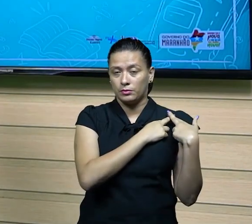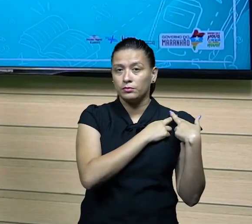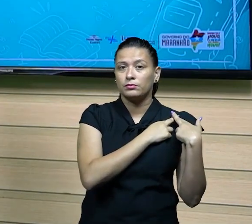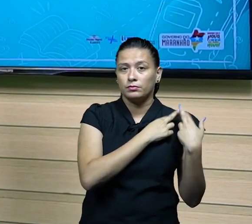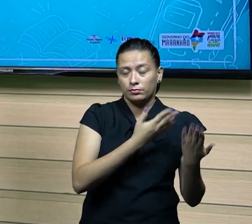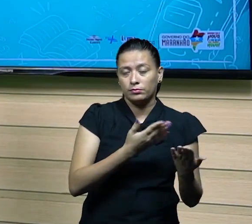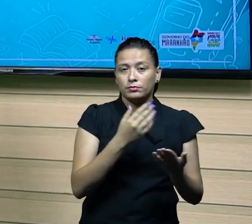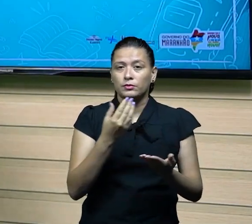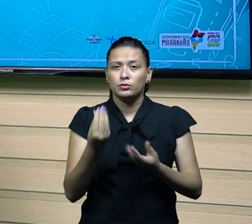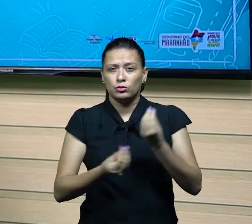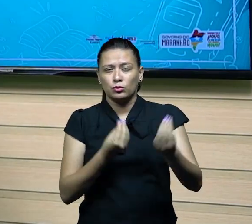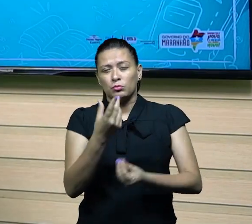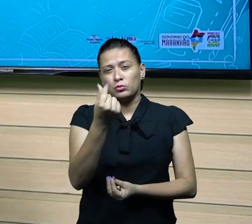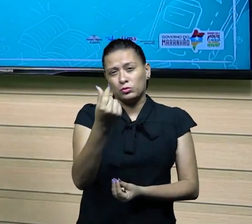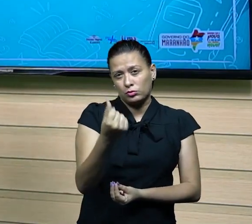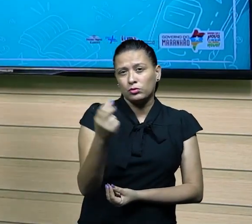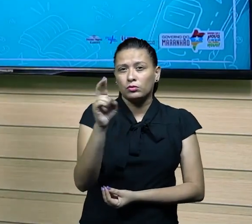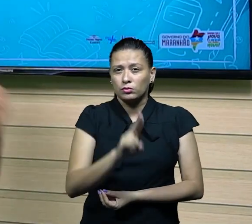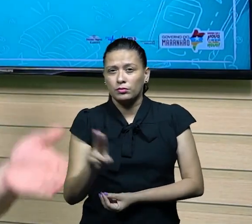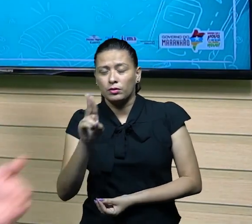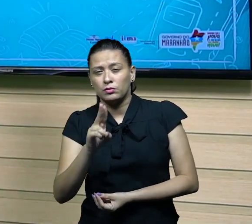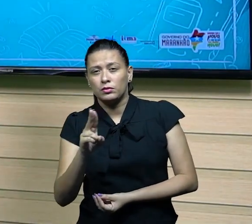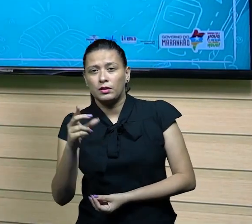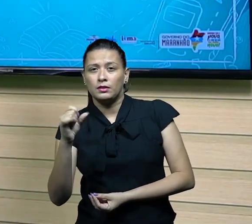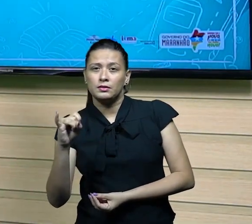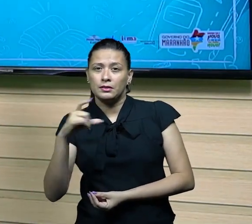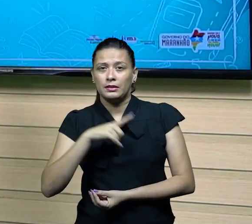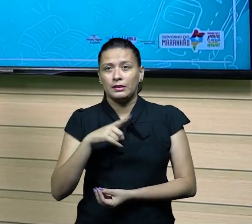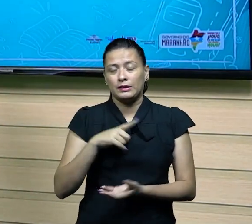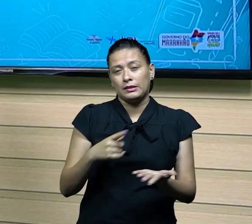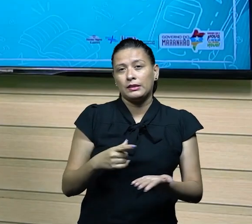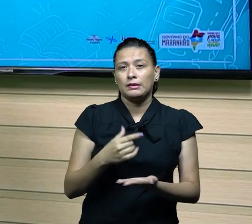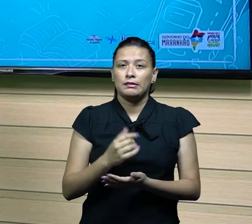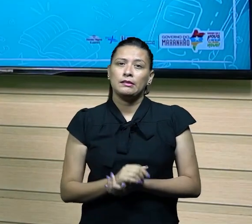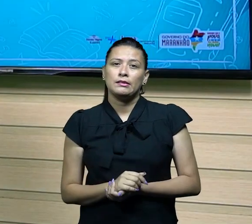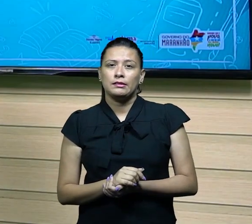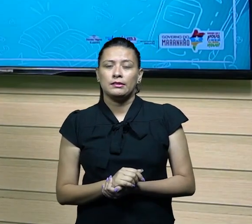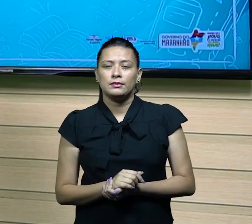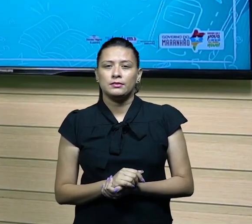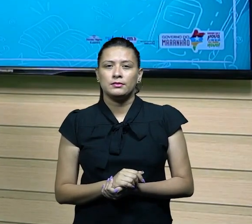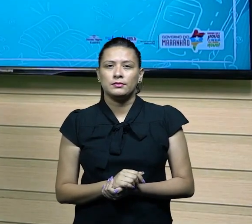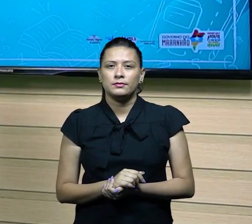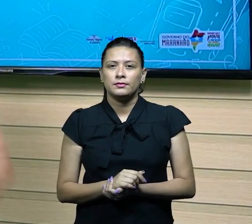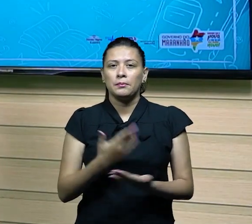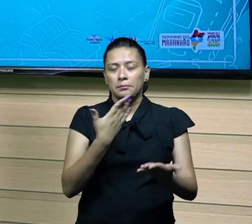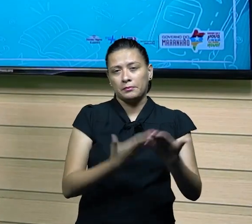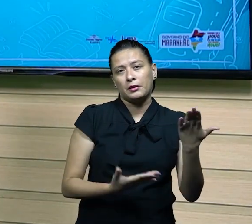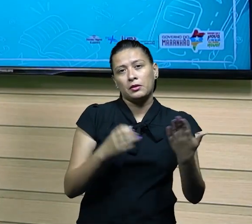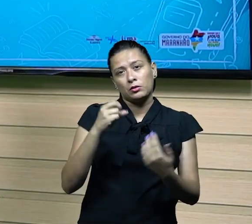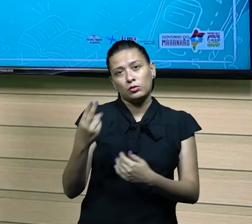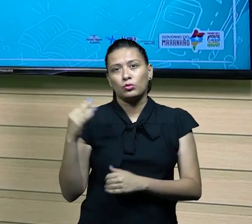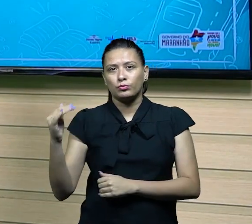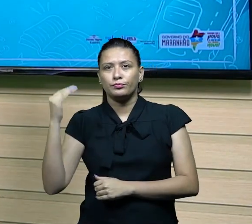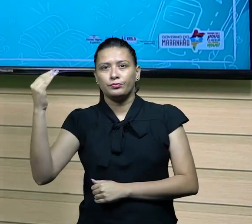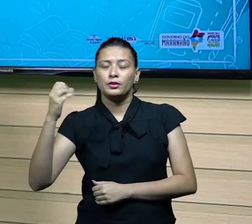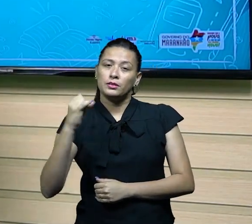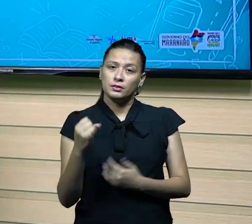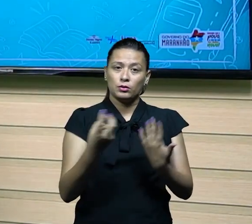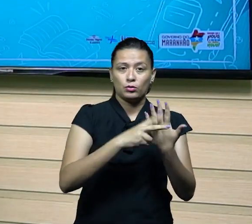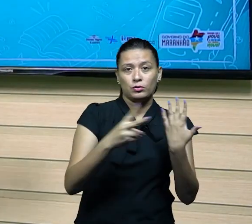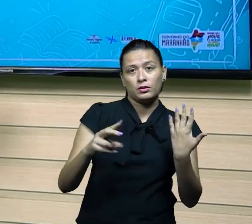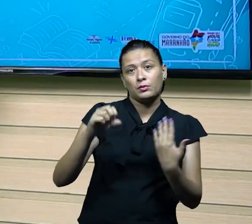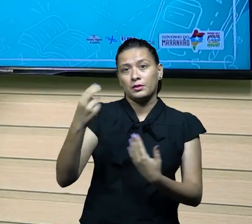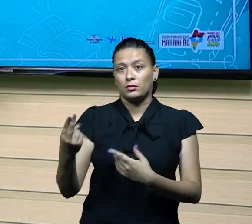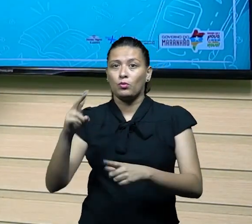quanto ele vai gastar, quanto é que ele tem em mercado, se ele teve um déficit, se ele teve um superávit. Ou seja, se ele ficou no prejuízo ou se ele teve lucro. Então,